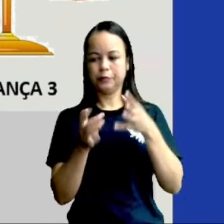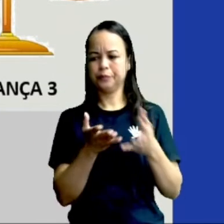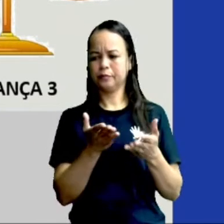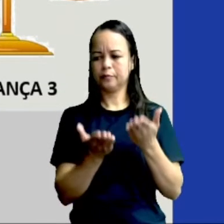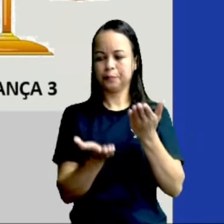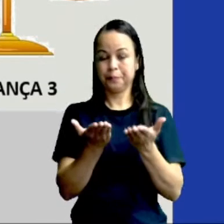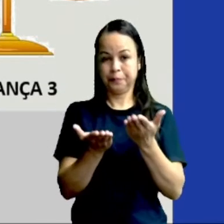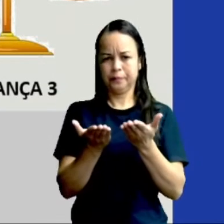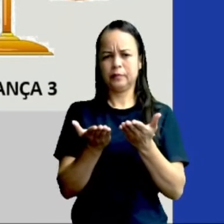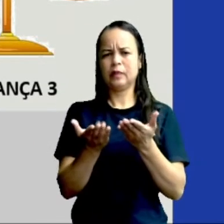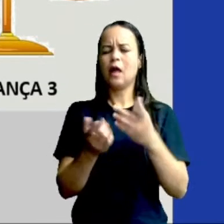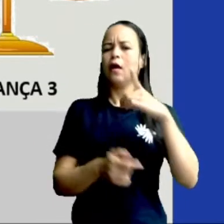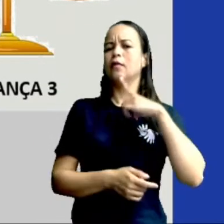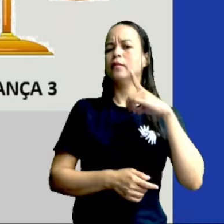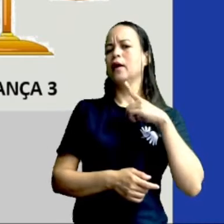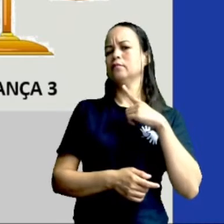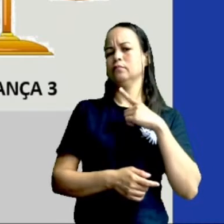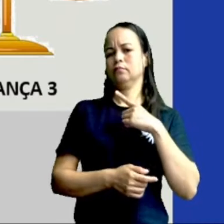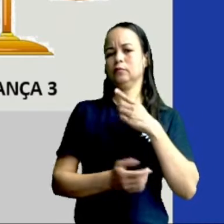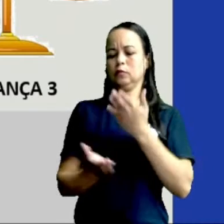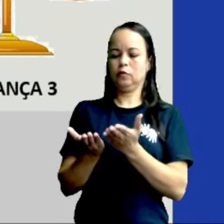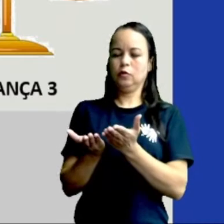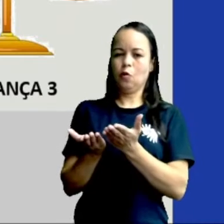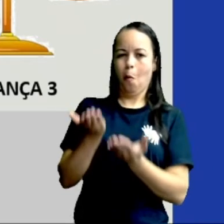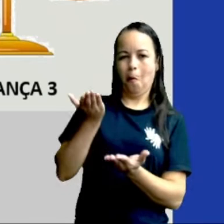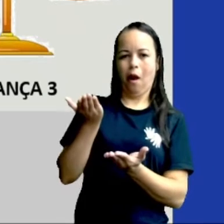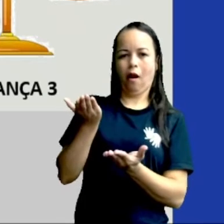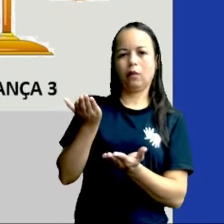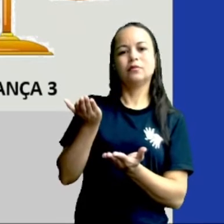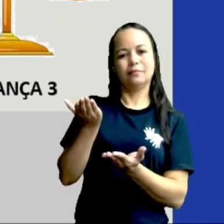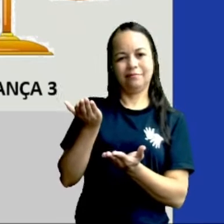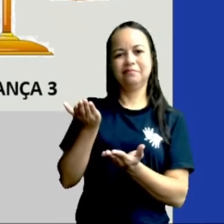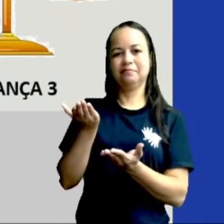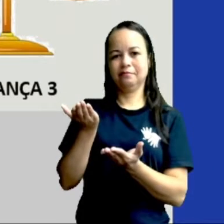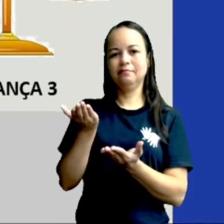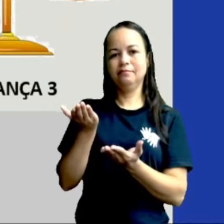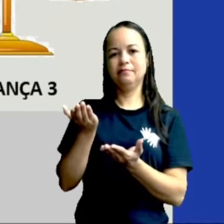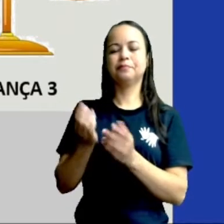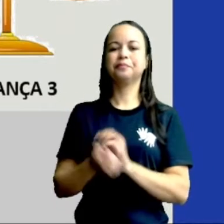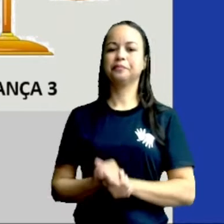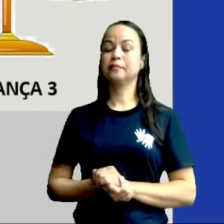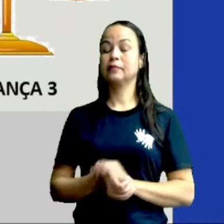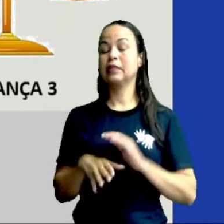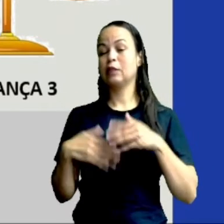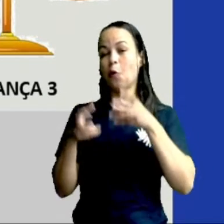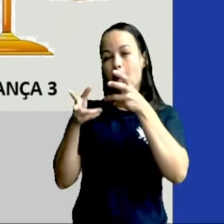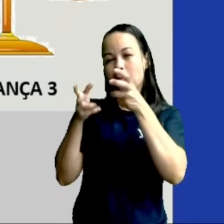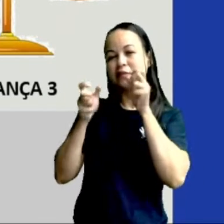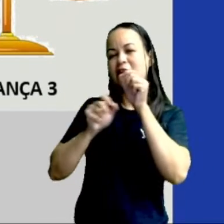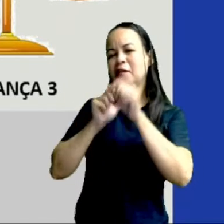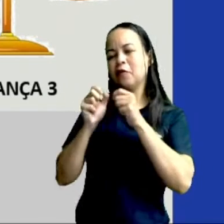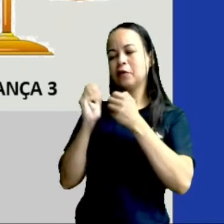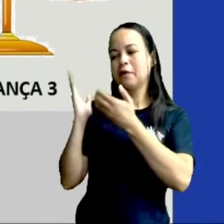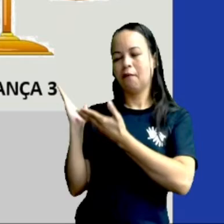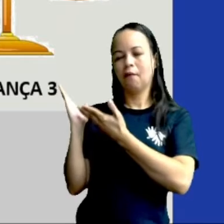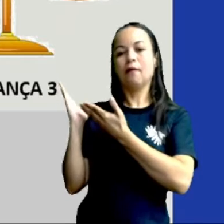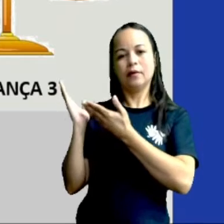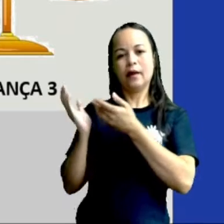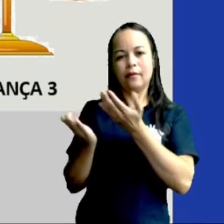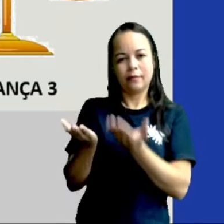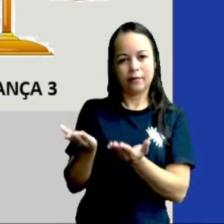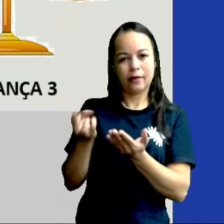3, temos um dos pratos mais baixo que o outro. Então, olha o que a gente pode observar aí na balança